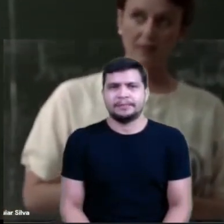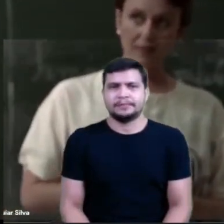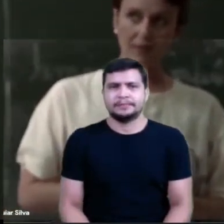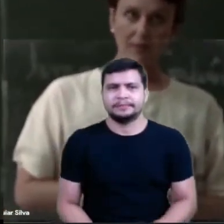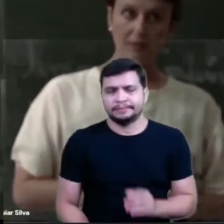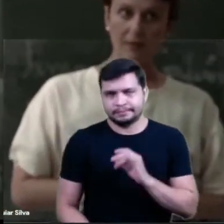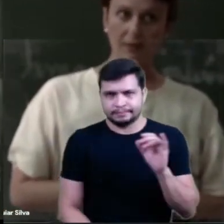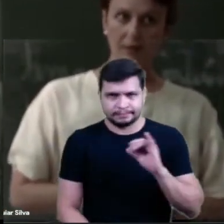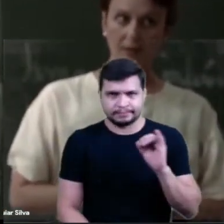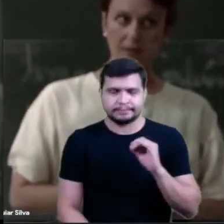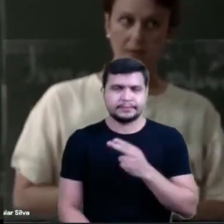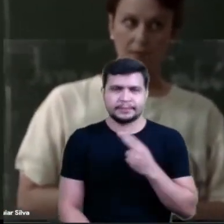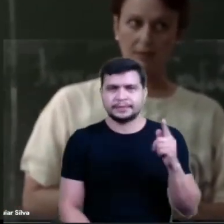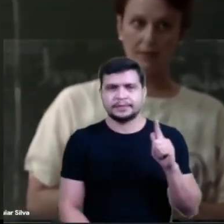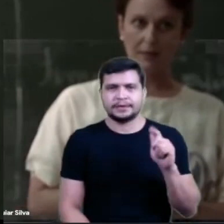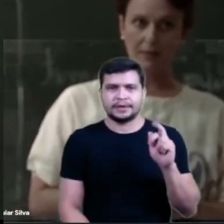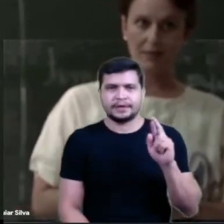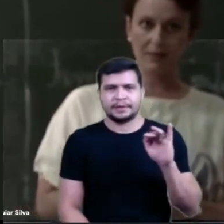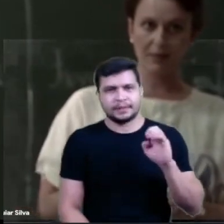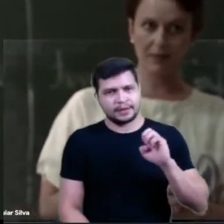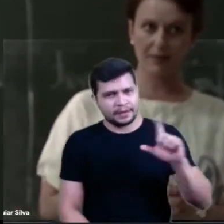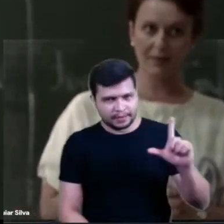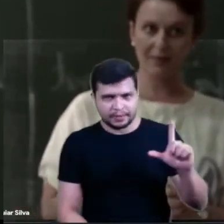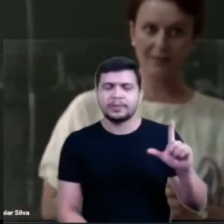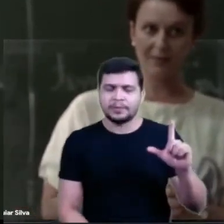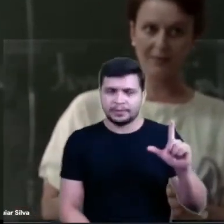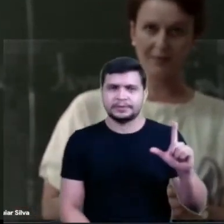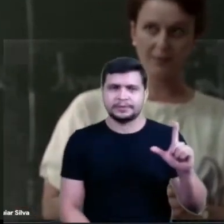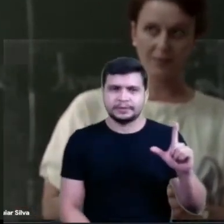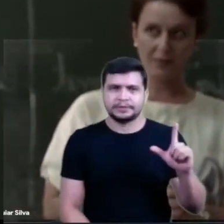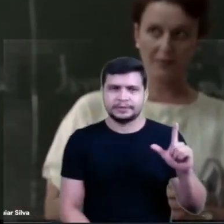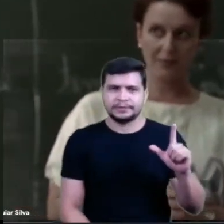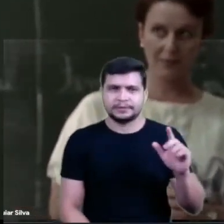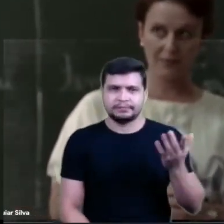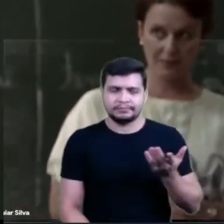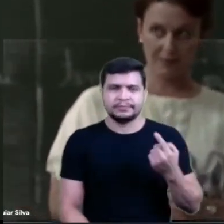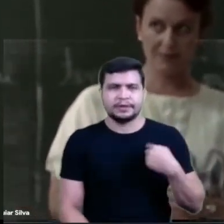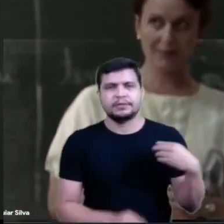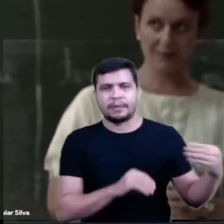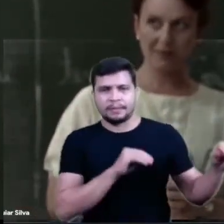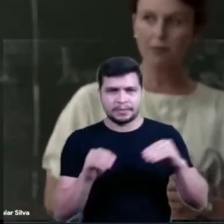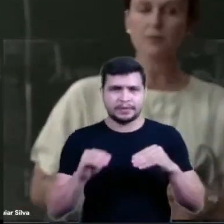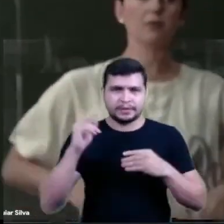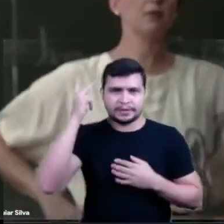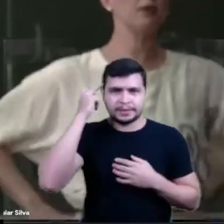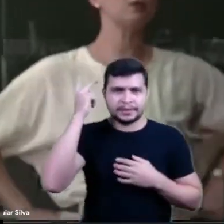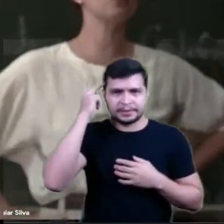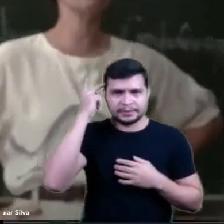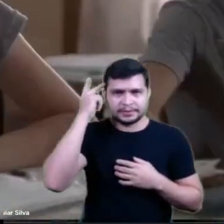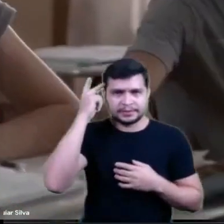Oi, eu sou o Gabriel. Oi, Gabriel. Eu acabei de me mudar para São Paulo.